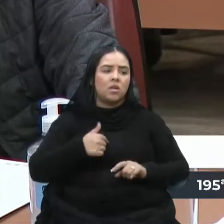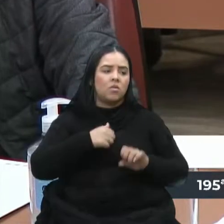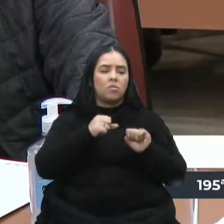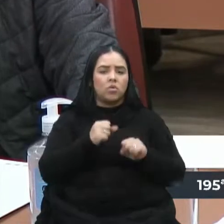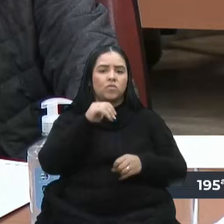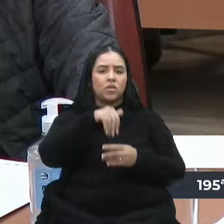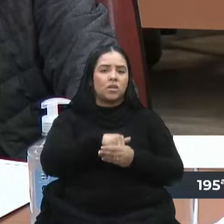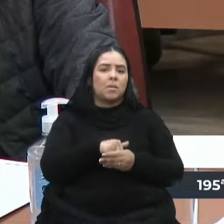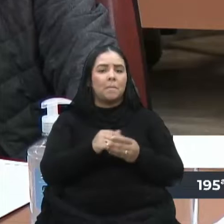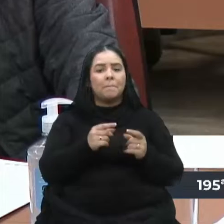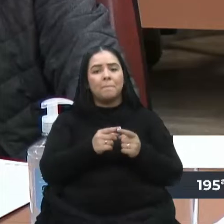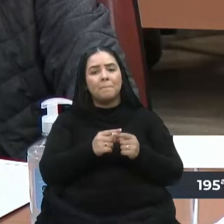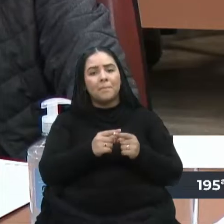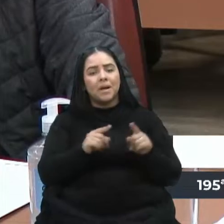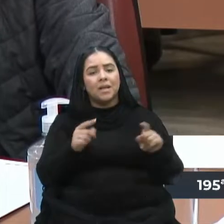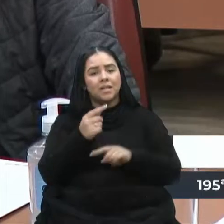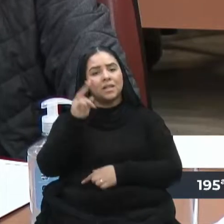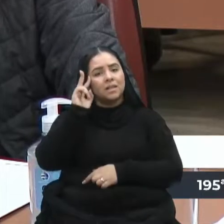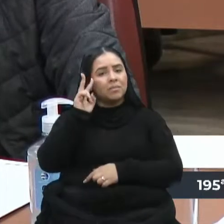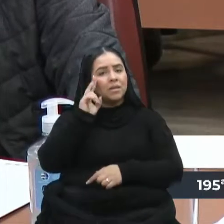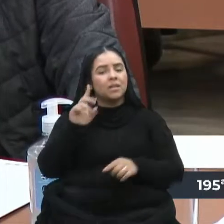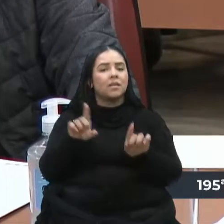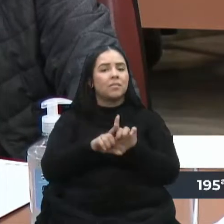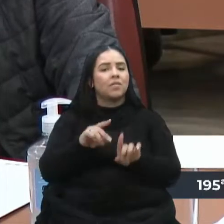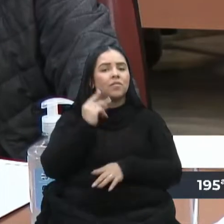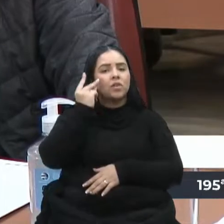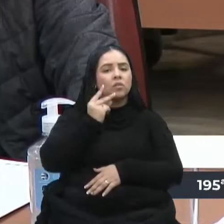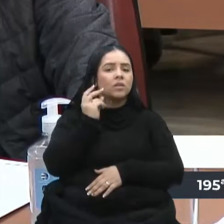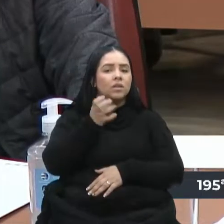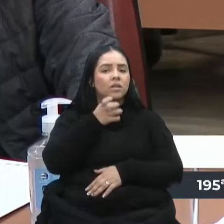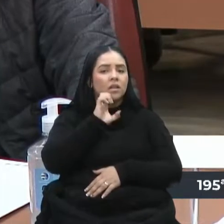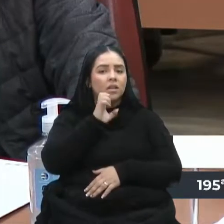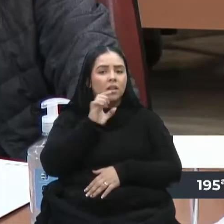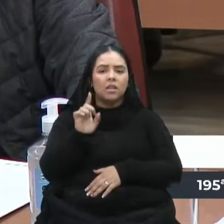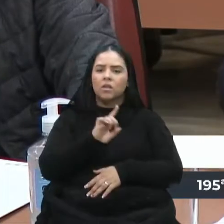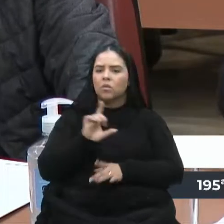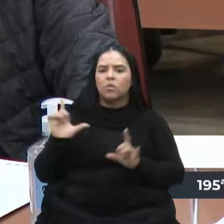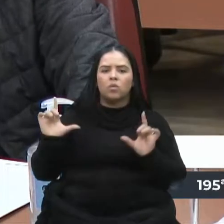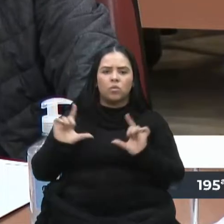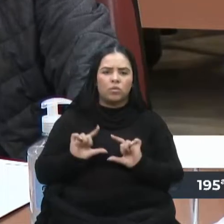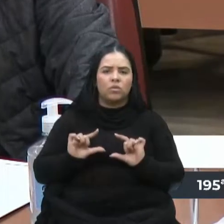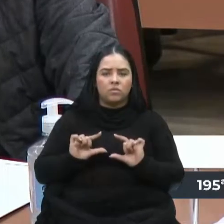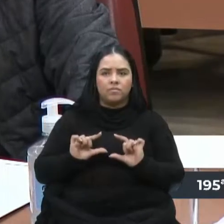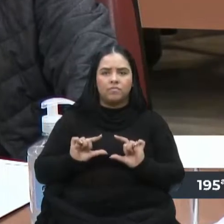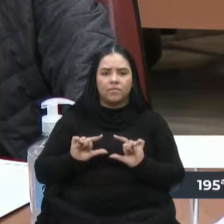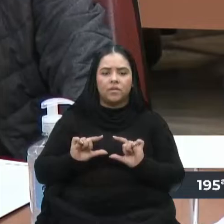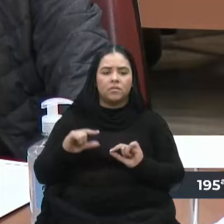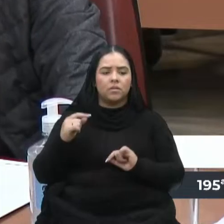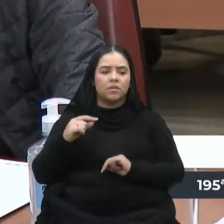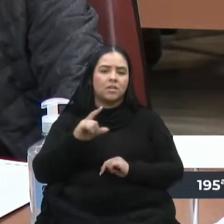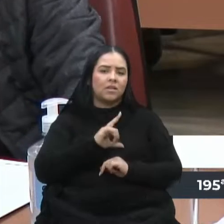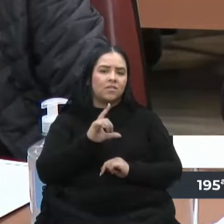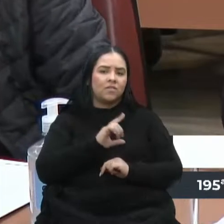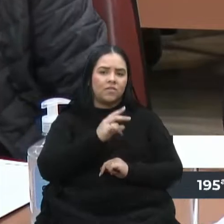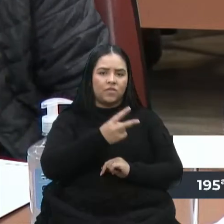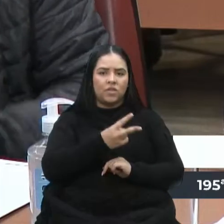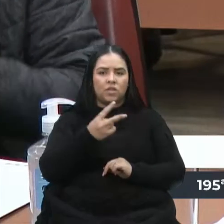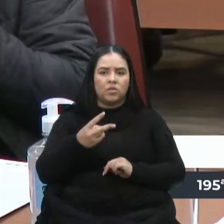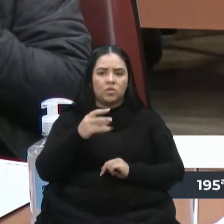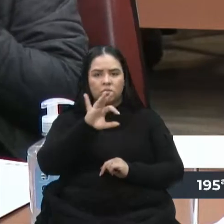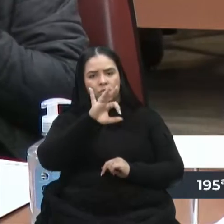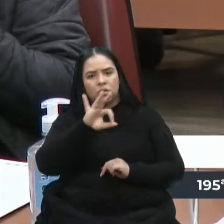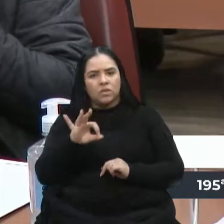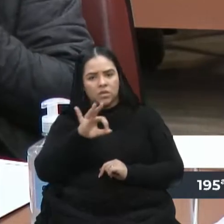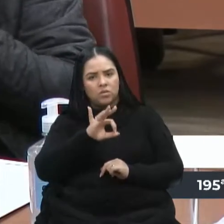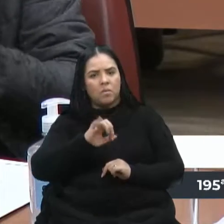nenhum. Mas, lembrar aqui, vereadora Estela, que o diesel não baixou. Depois do subsídio, teve 22% de aumento no